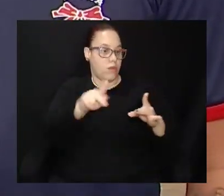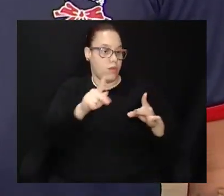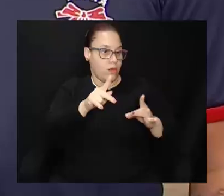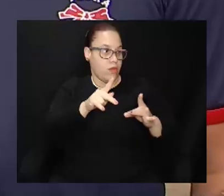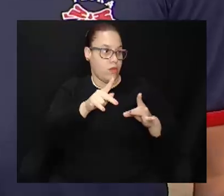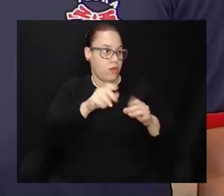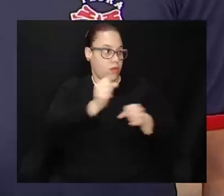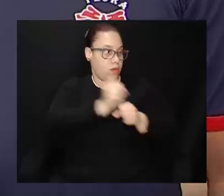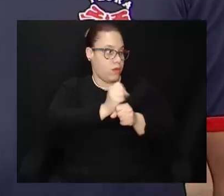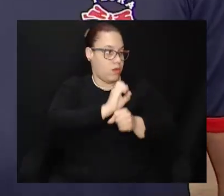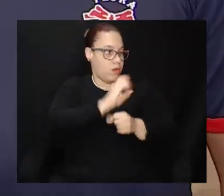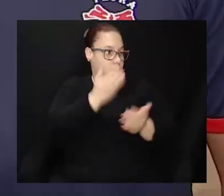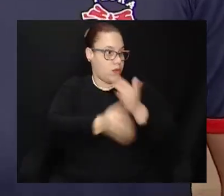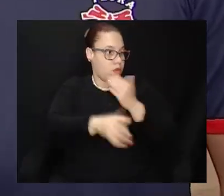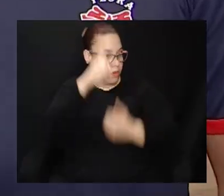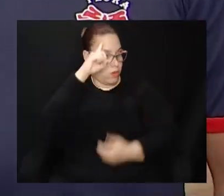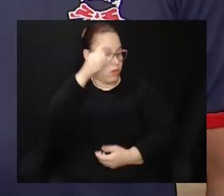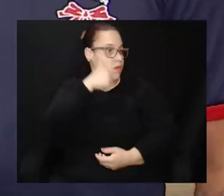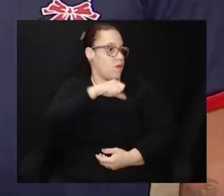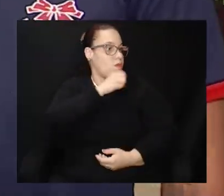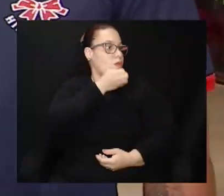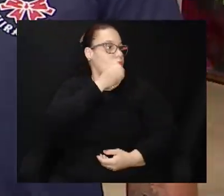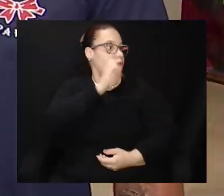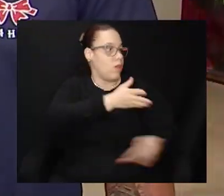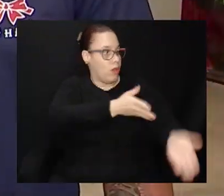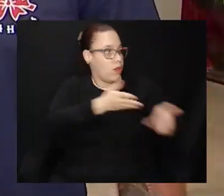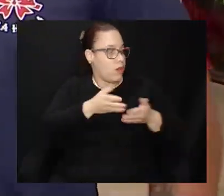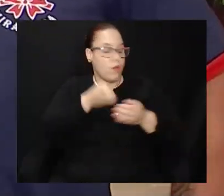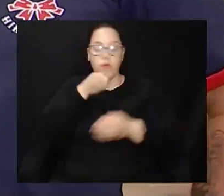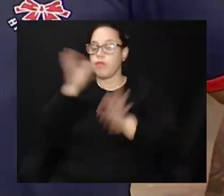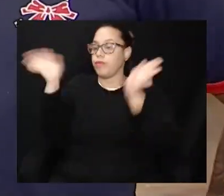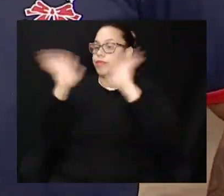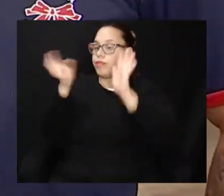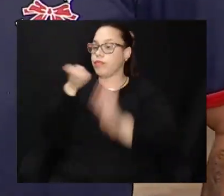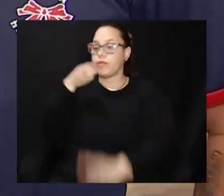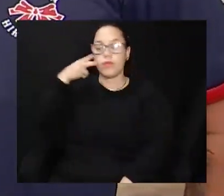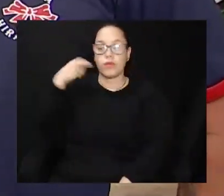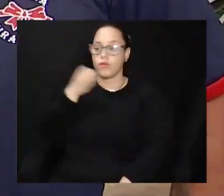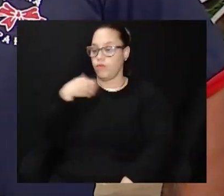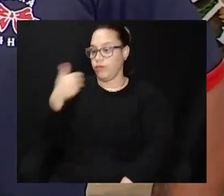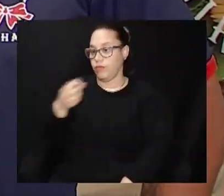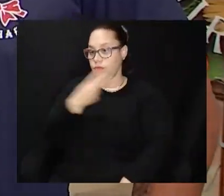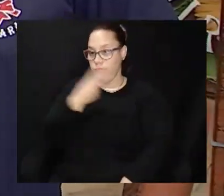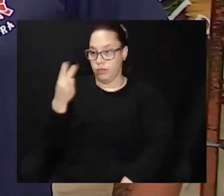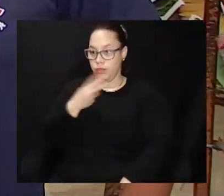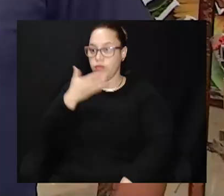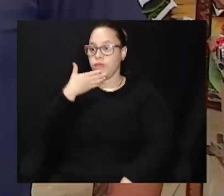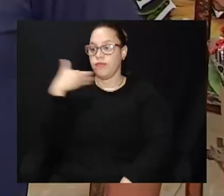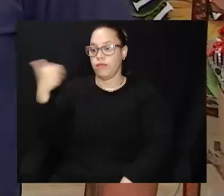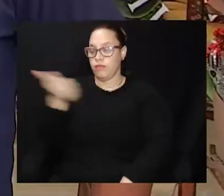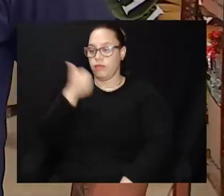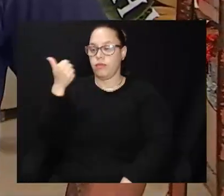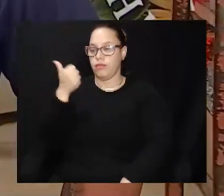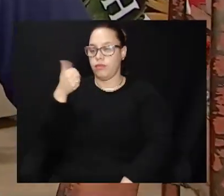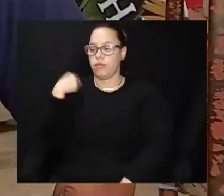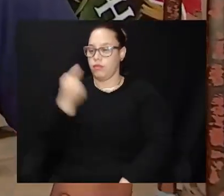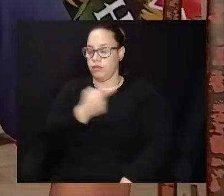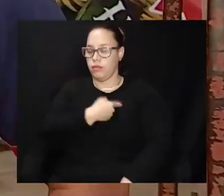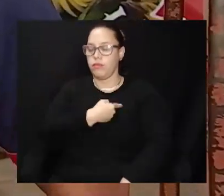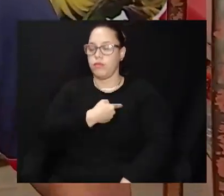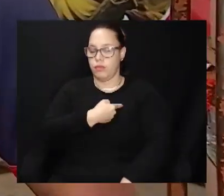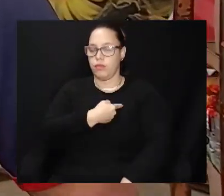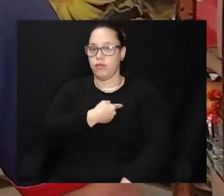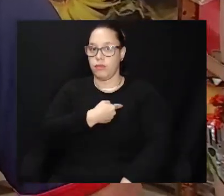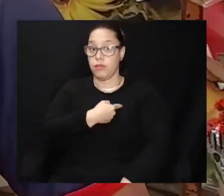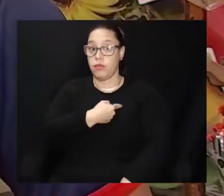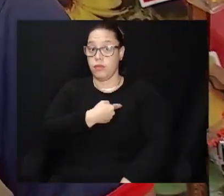perdendo para o Dia das Mães. Boa tarde, seja bem-vindo. Oi, Rafa, boa tarde, tudo bem? Essa é a segunda melhor data para a gente e principalmente para o segmento